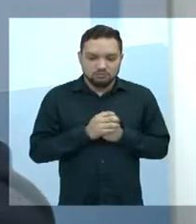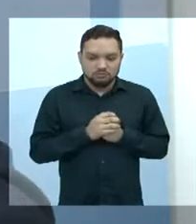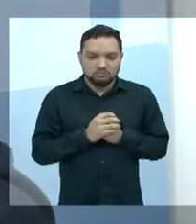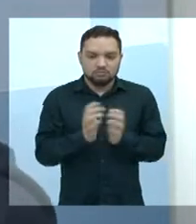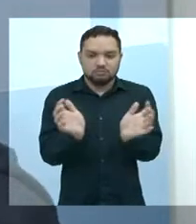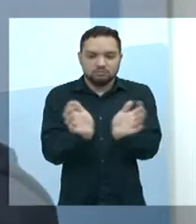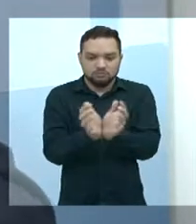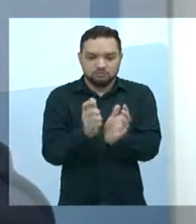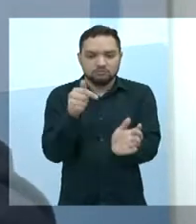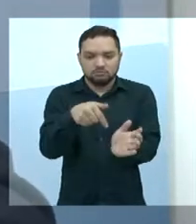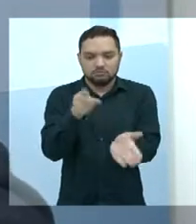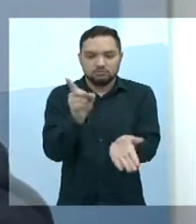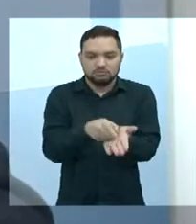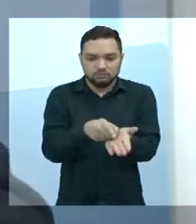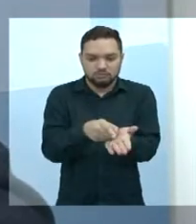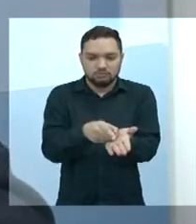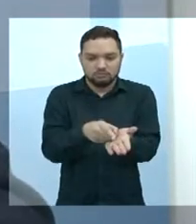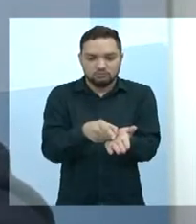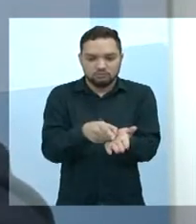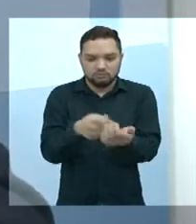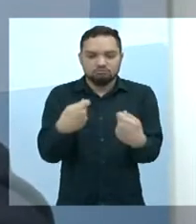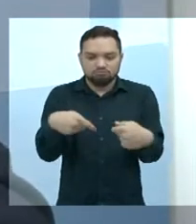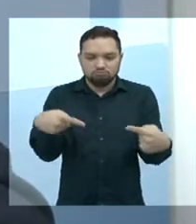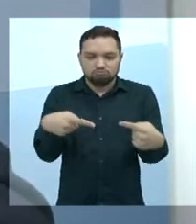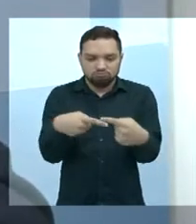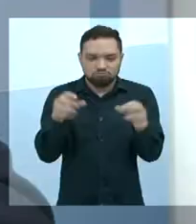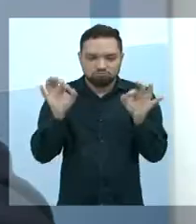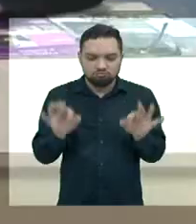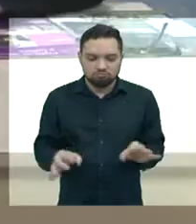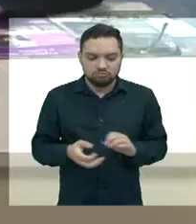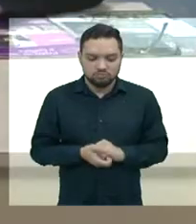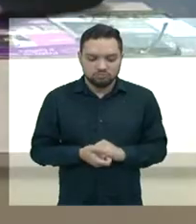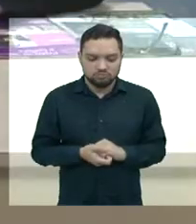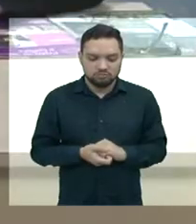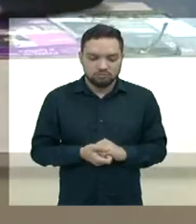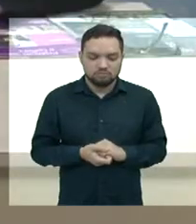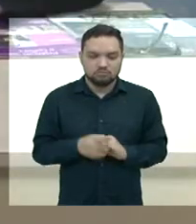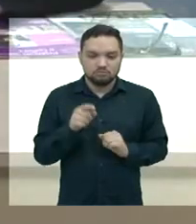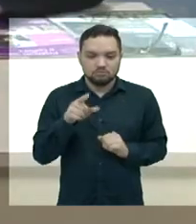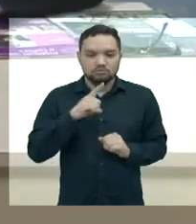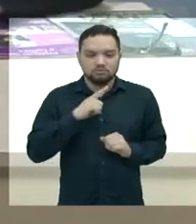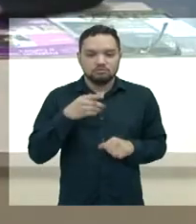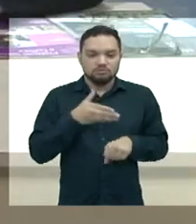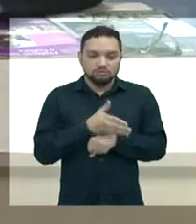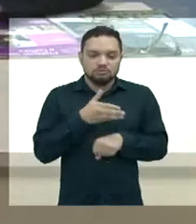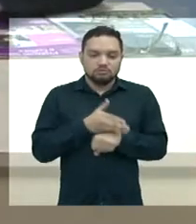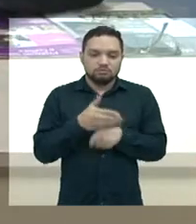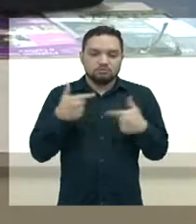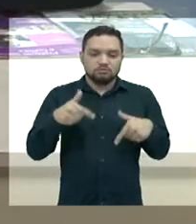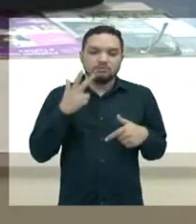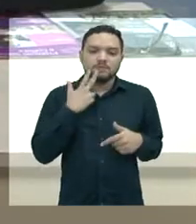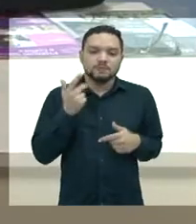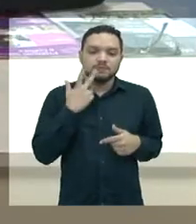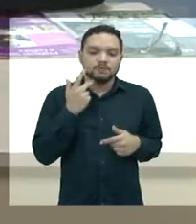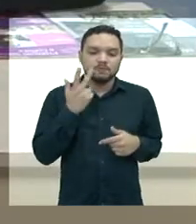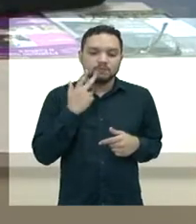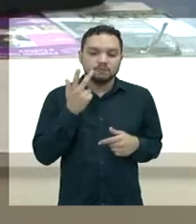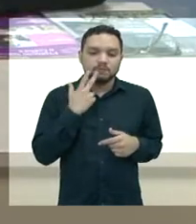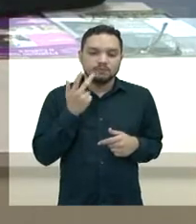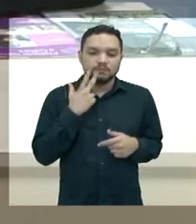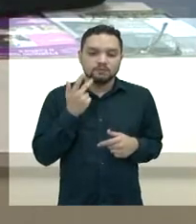categoria realmente merece isso aí. Muito bem. E o senhor tem atuação em Fortaleza,